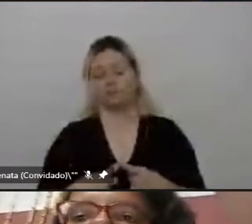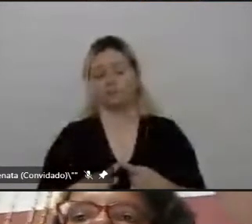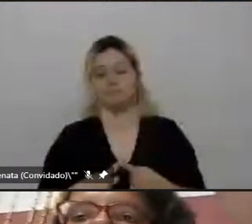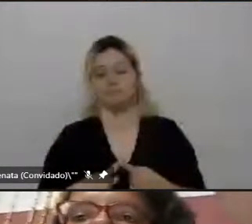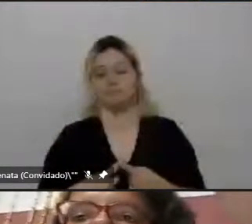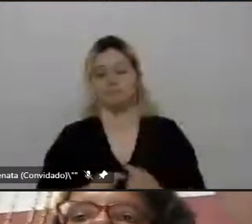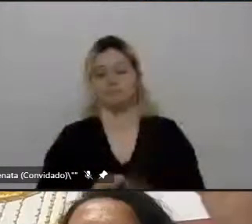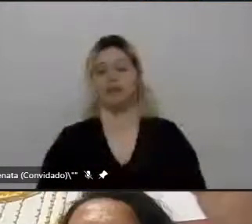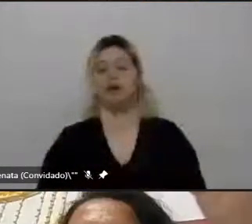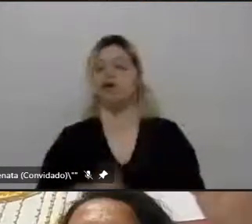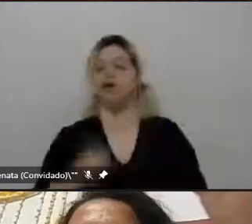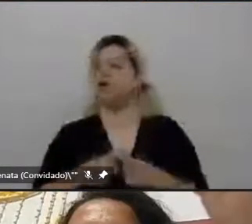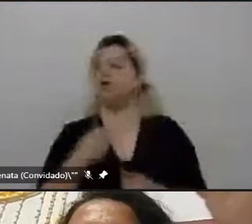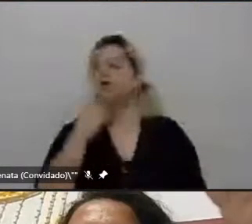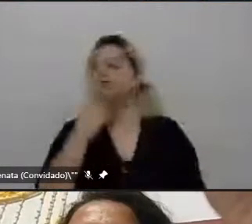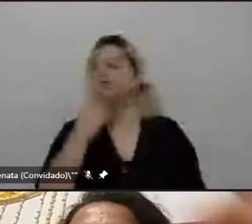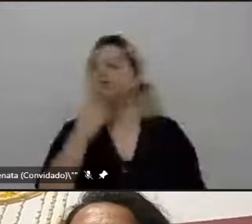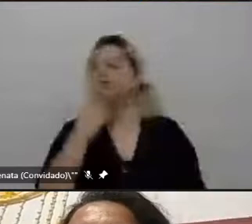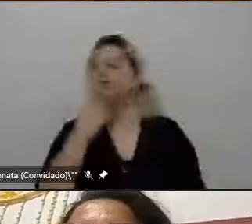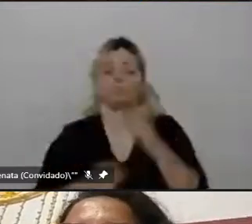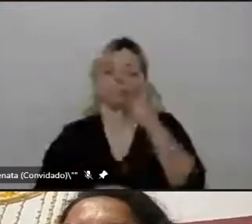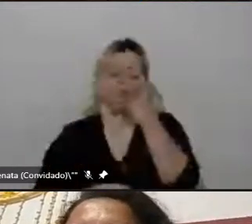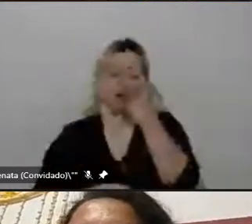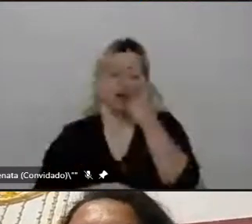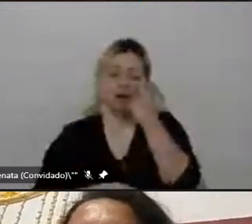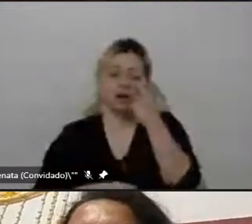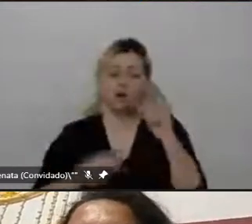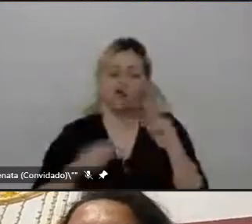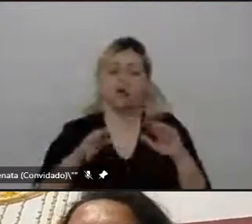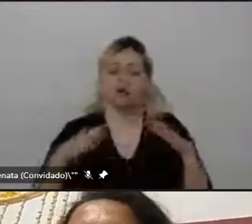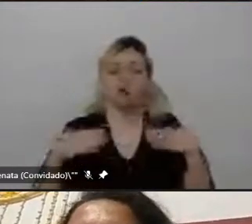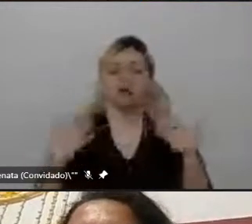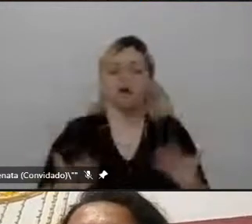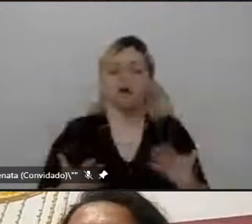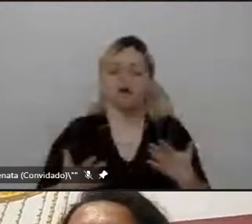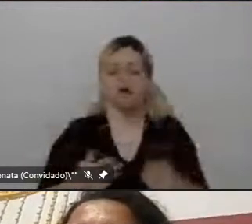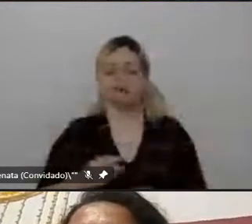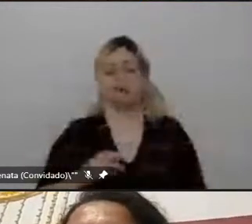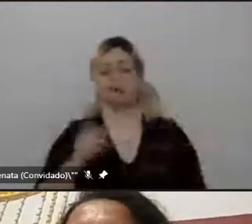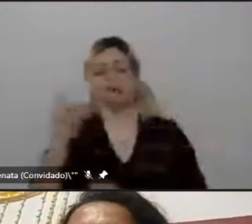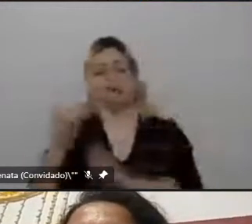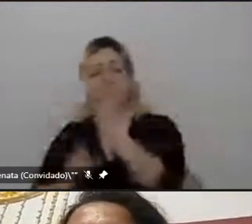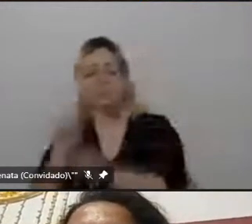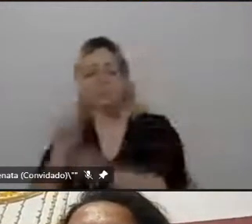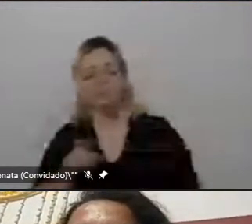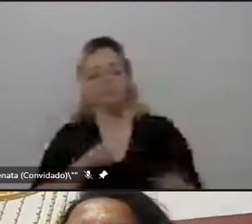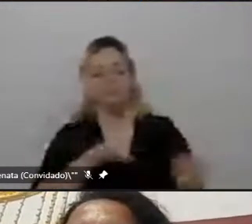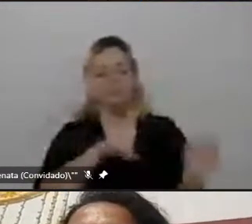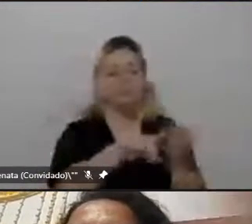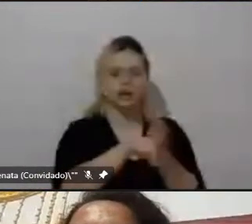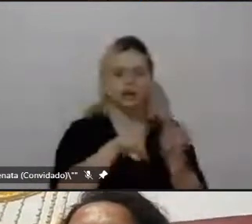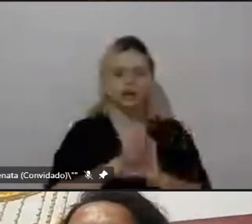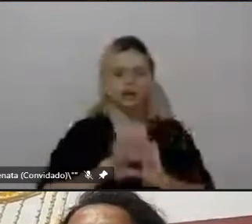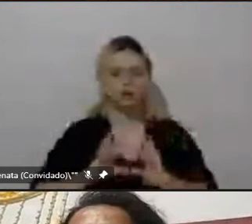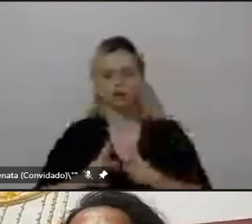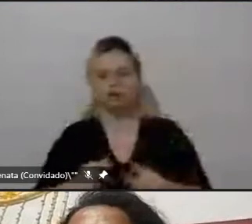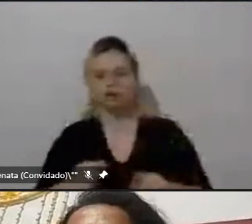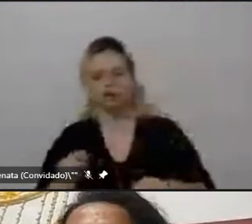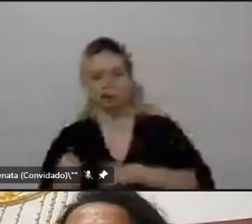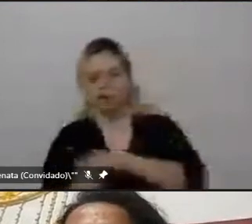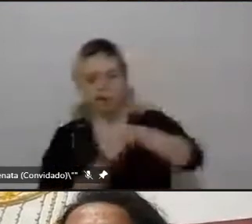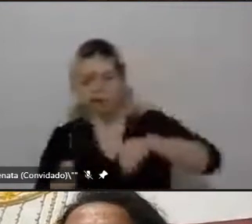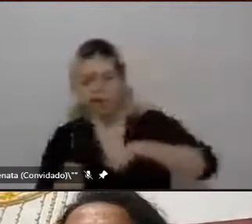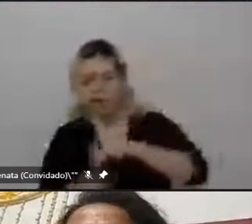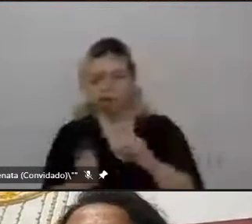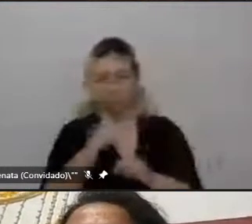Por que eu falo isso? Quando a professora Fabiana falou dos movimentos sociais organizados, hoje eu faço parte do Conselho